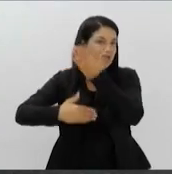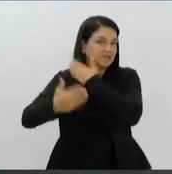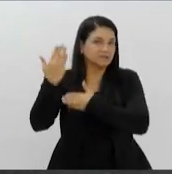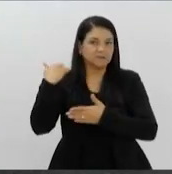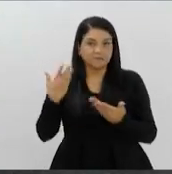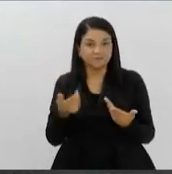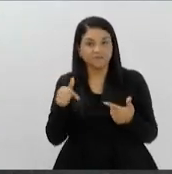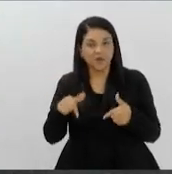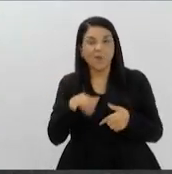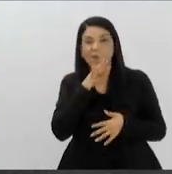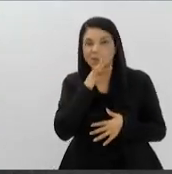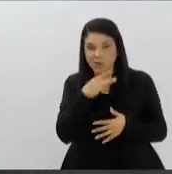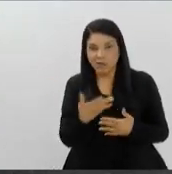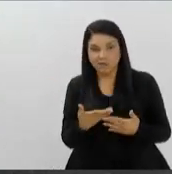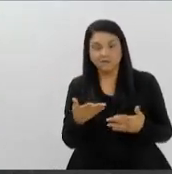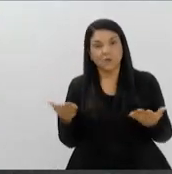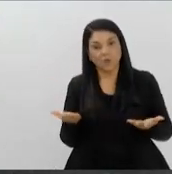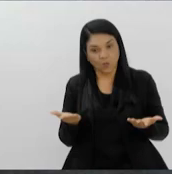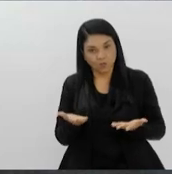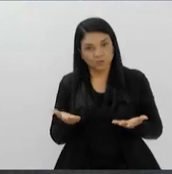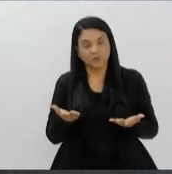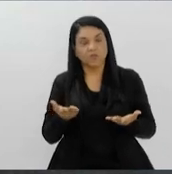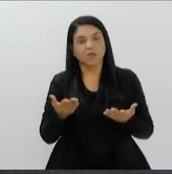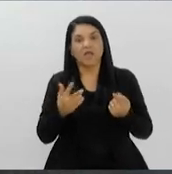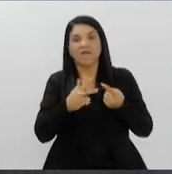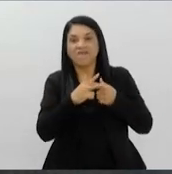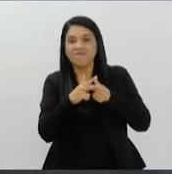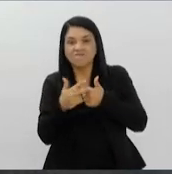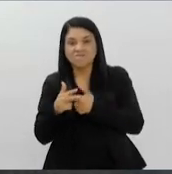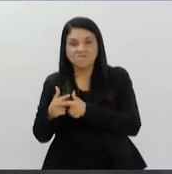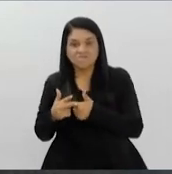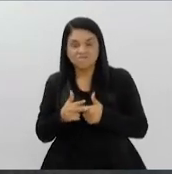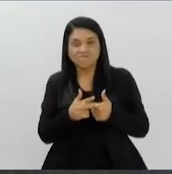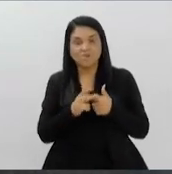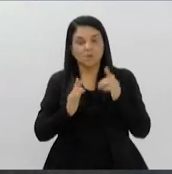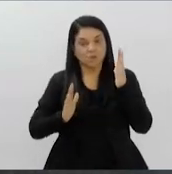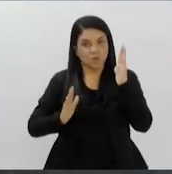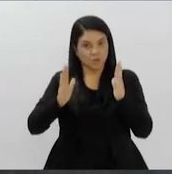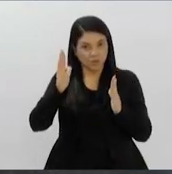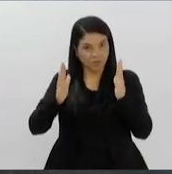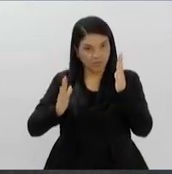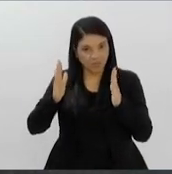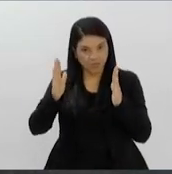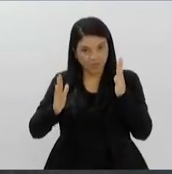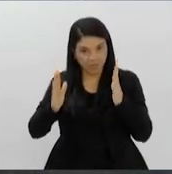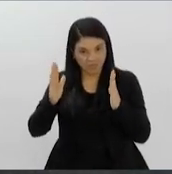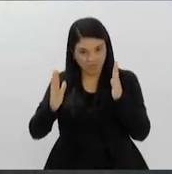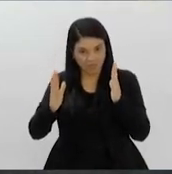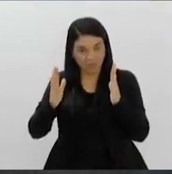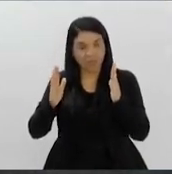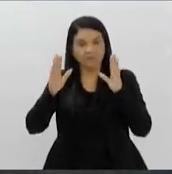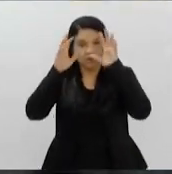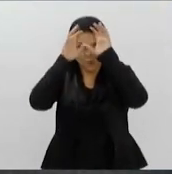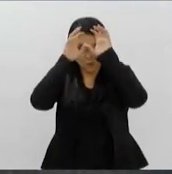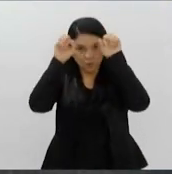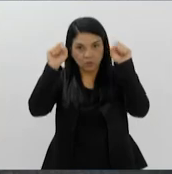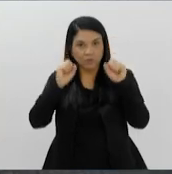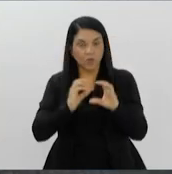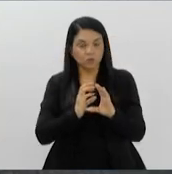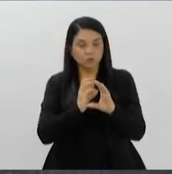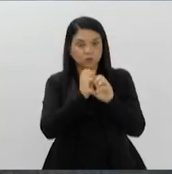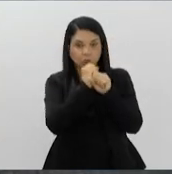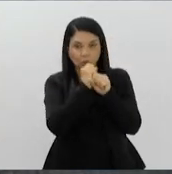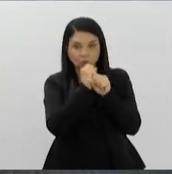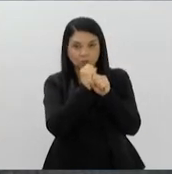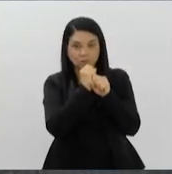aqui é garantir uma correção para, dentro de um tempo razoável, o Tribunal de Contas